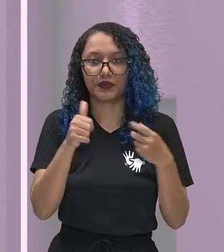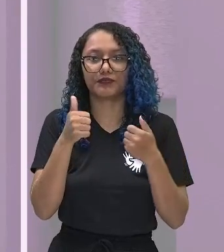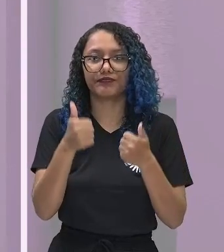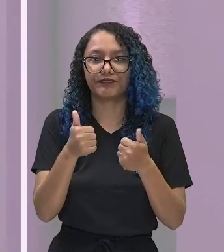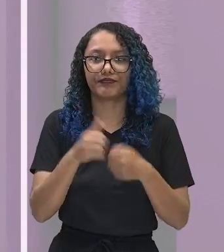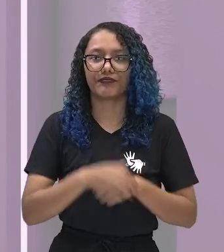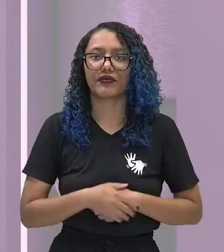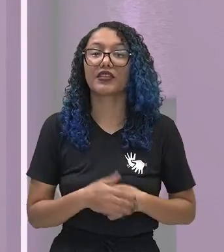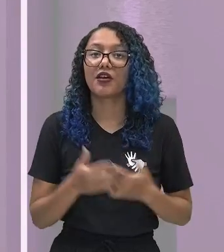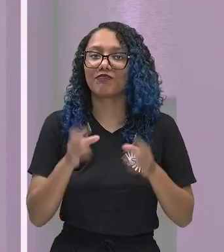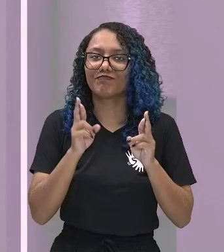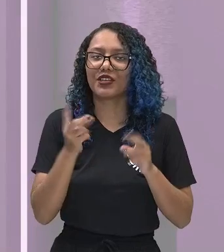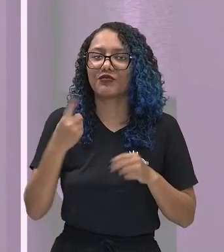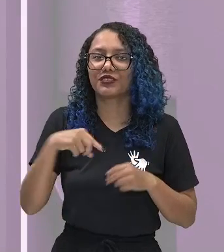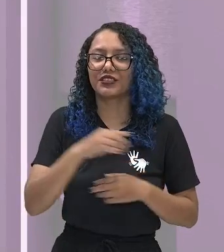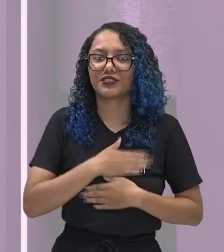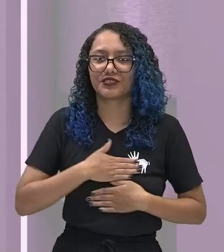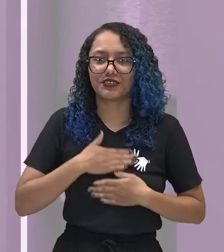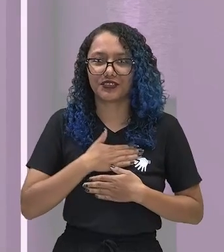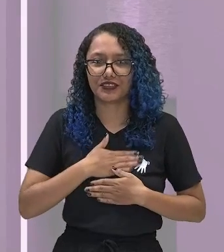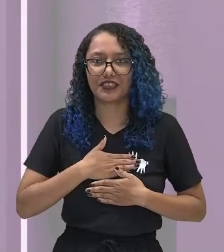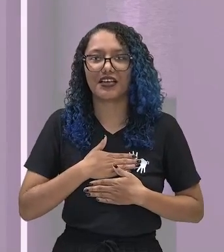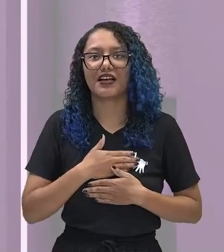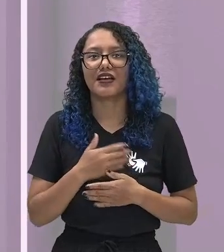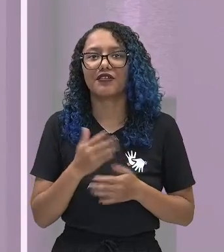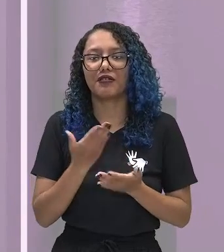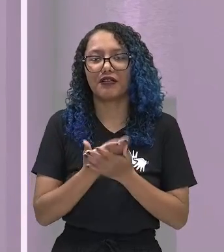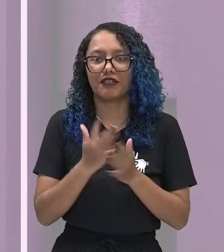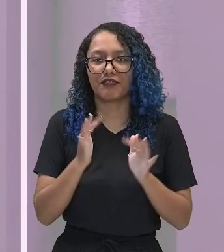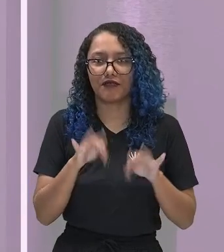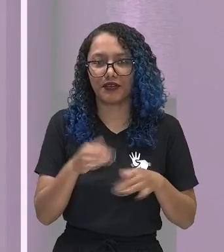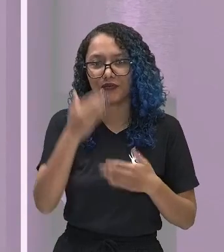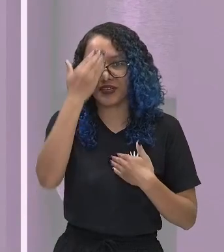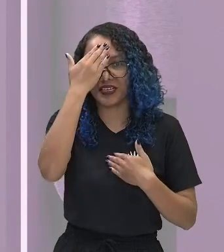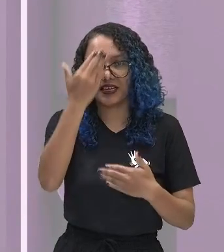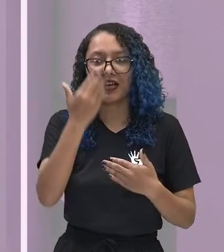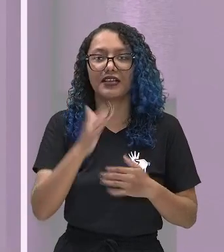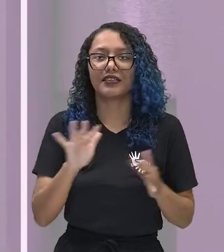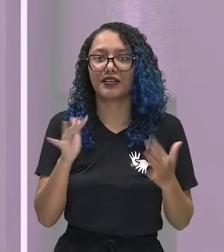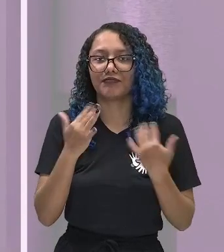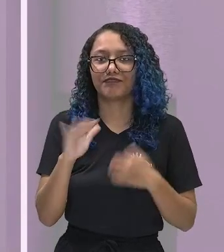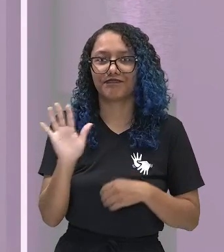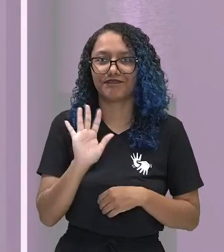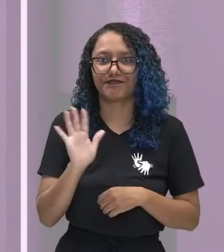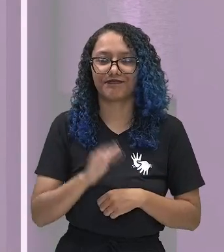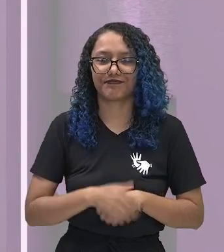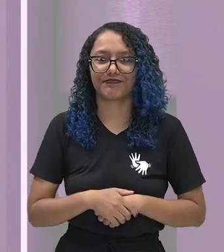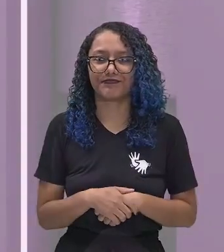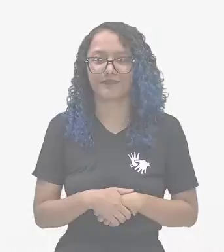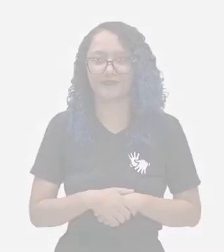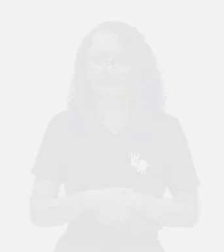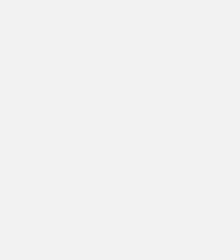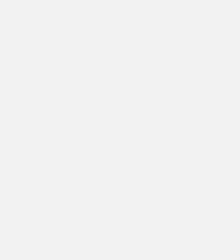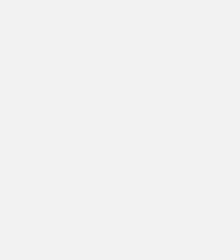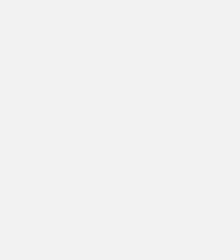ok? Espero que vocês tenham gostado e compreendido aqui a aula. Muito obrigado pela atenção e até a próxima.